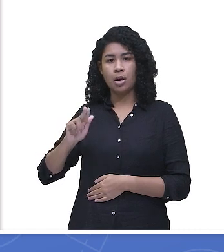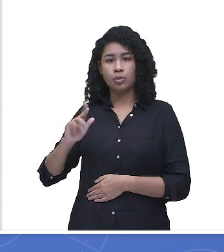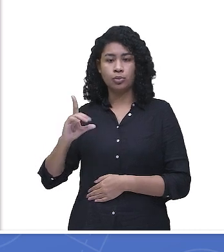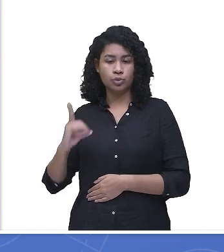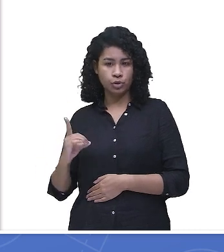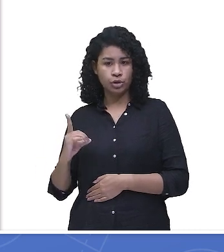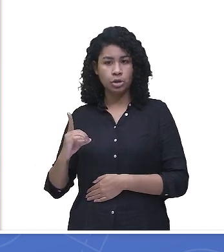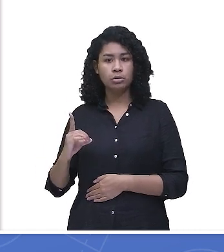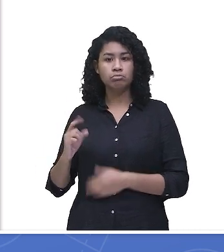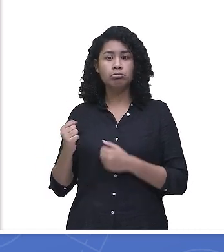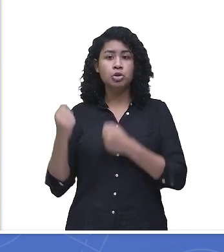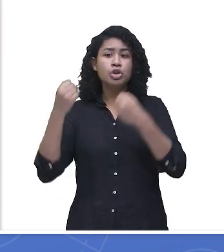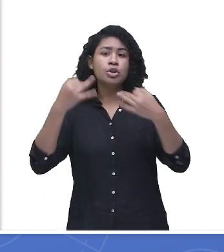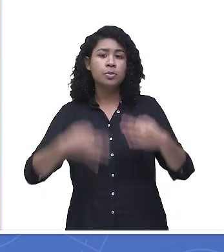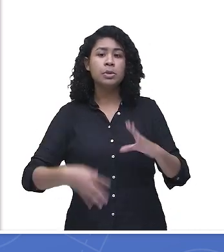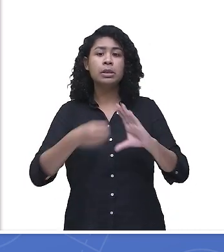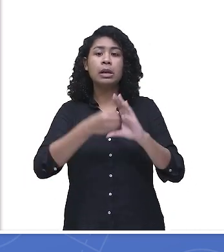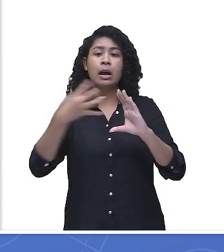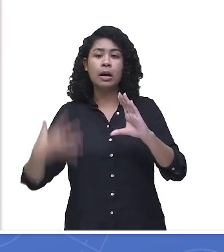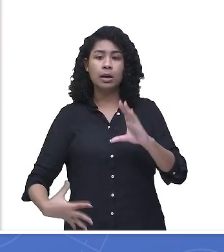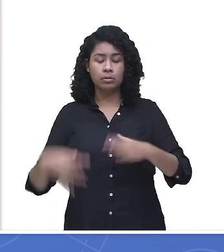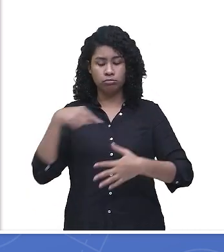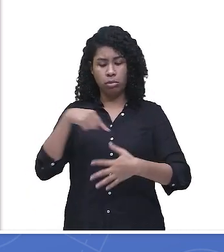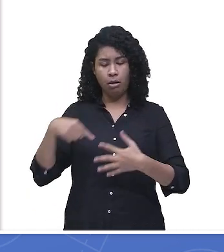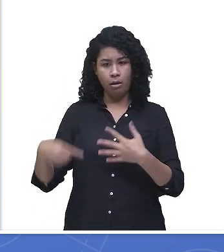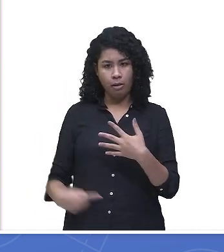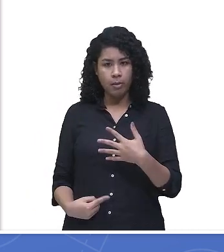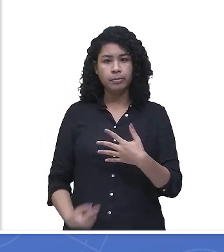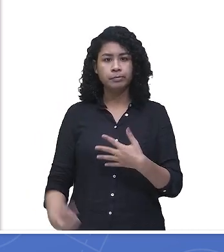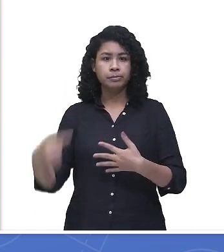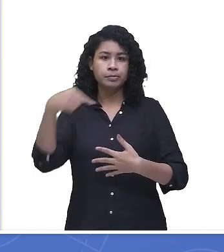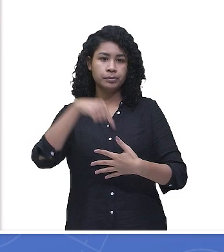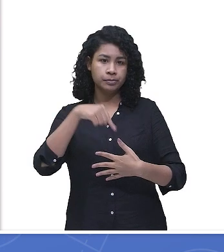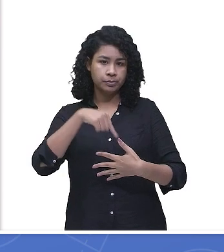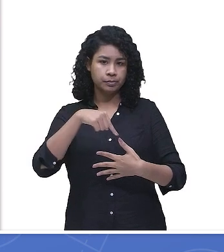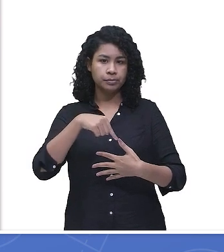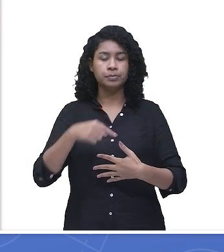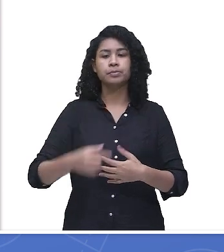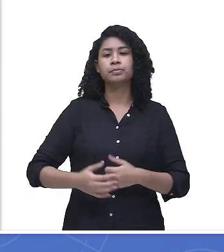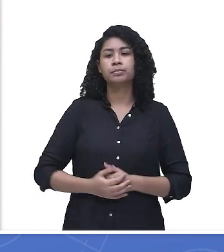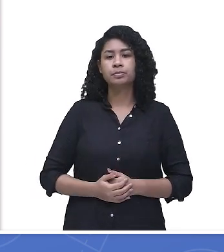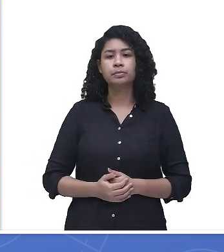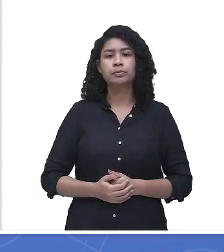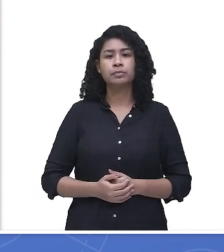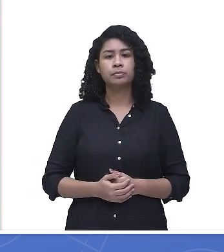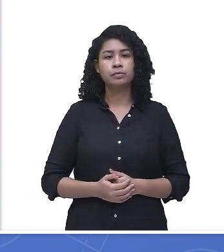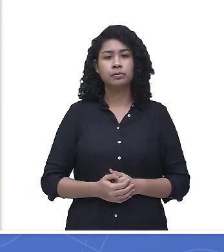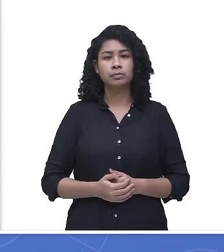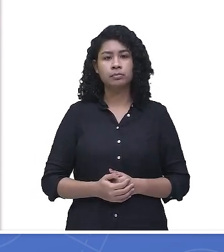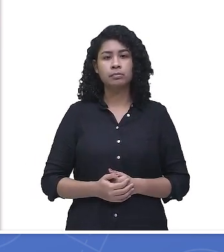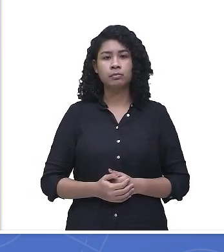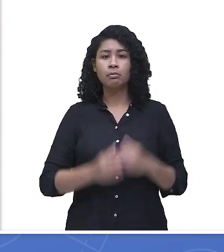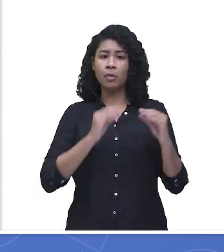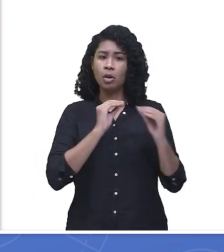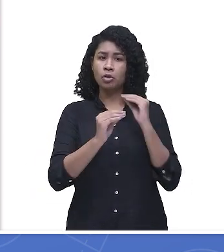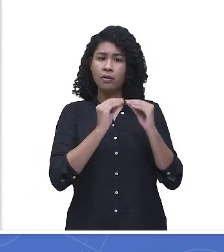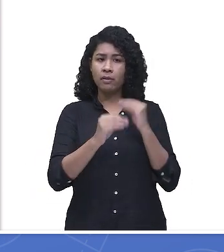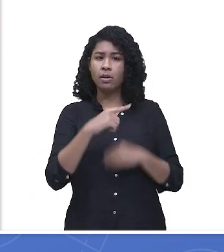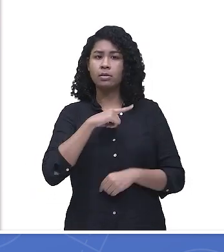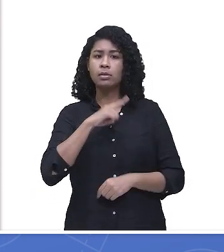características dela. Pluralidade dramática. Ao contrário do que acontece no conto, a novela desenvolve, olha